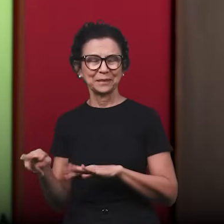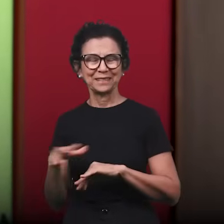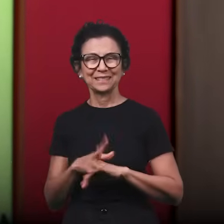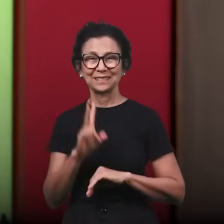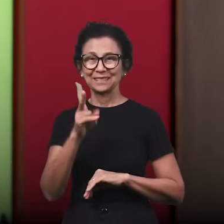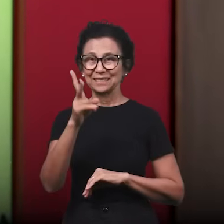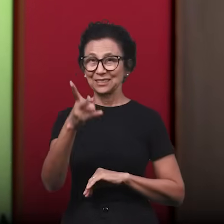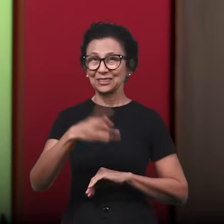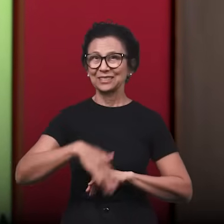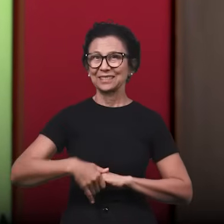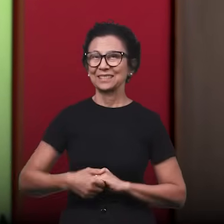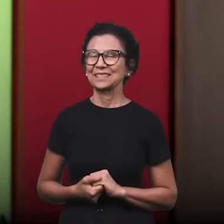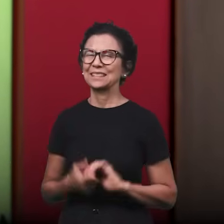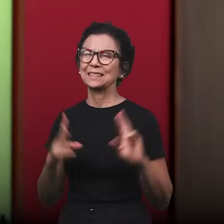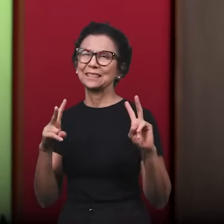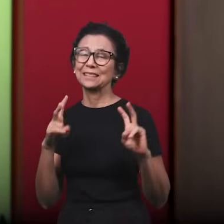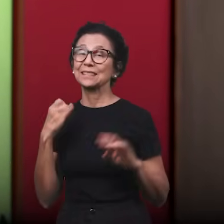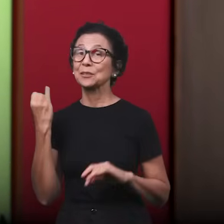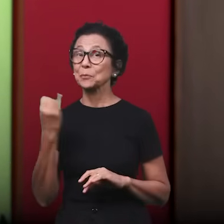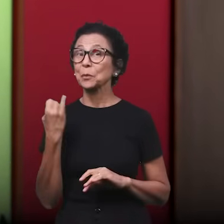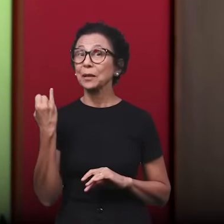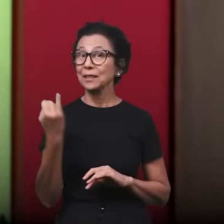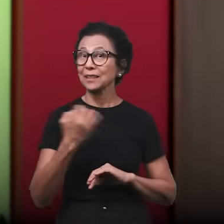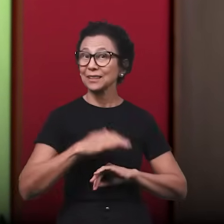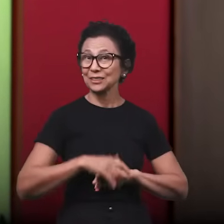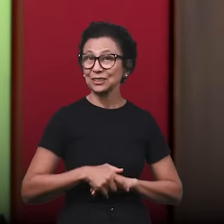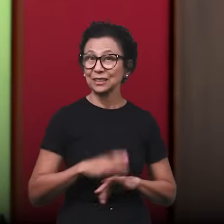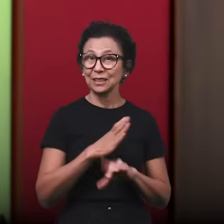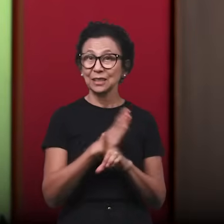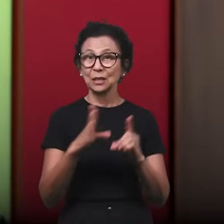para dar continuidade a esse tema tão importante do